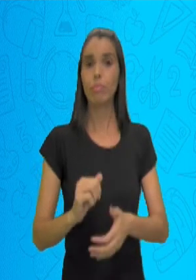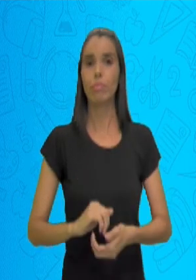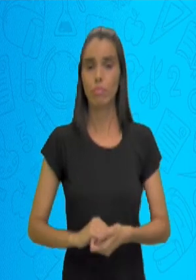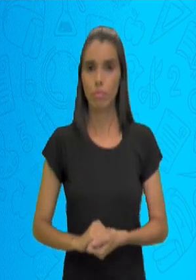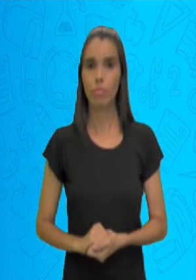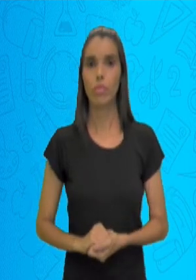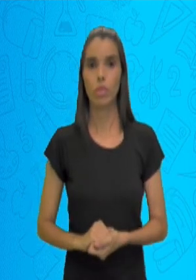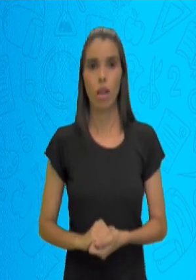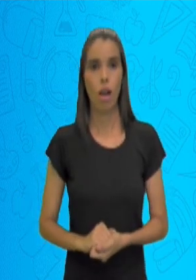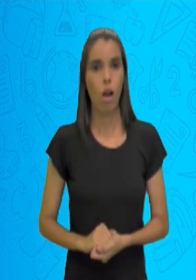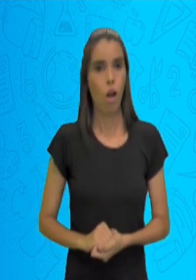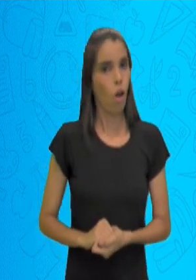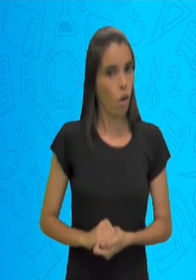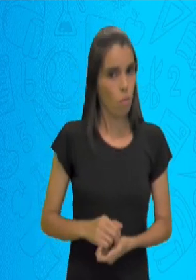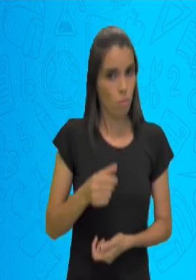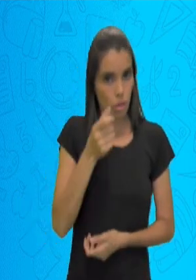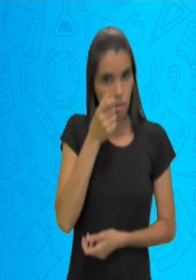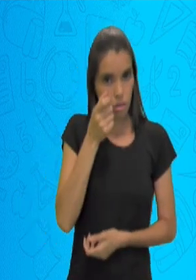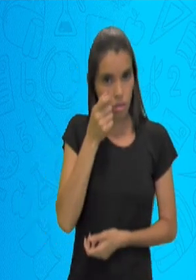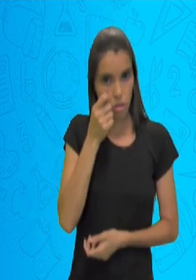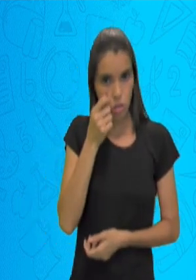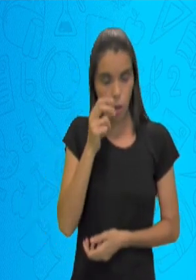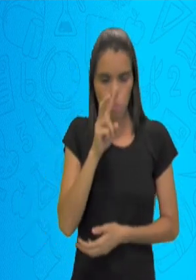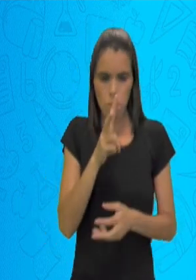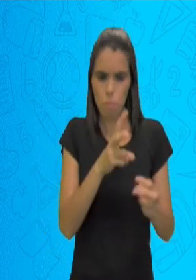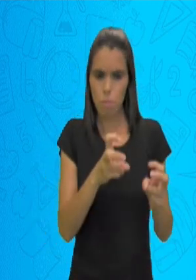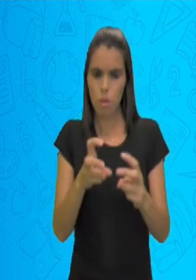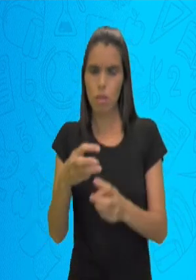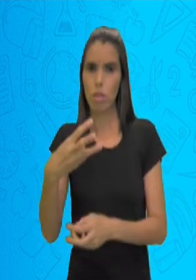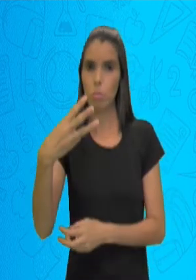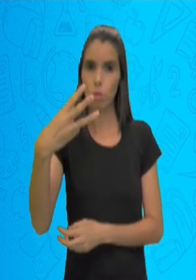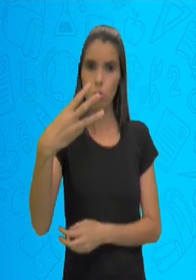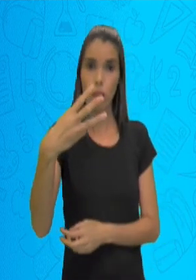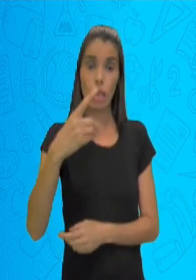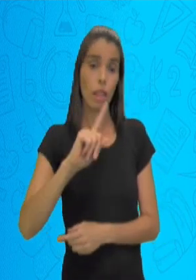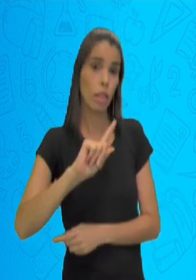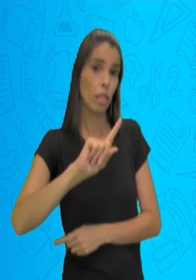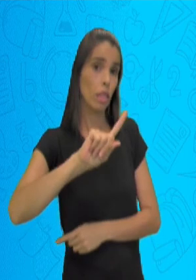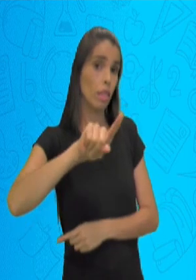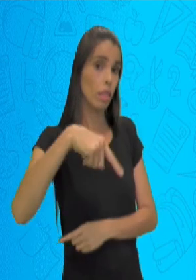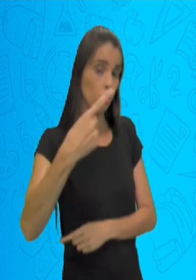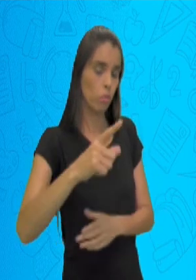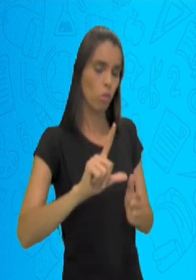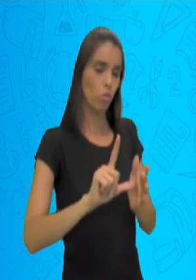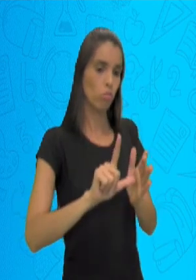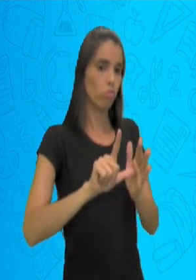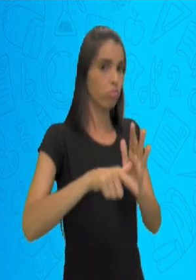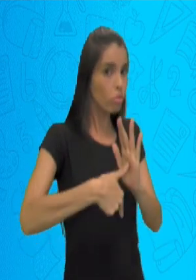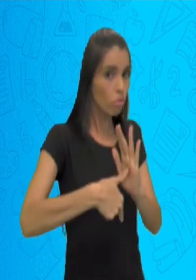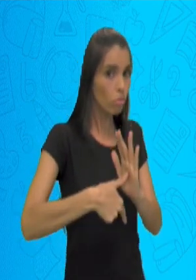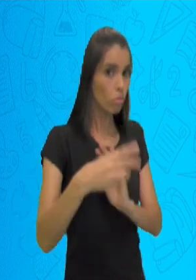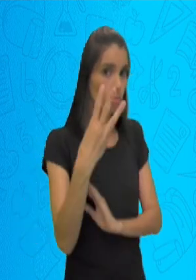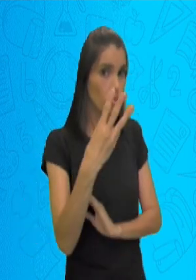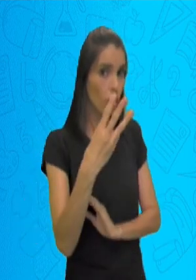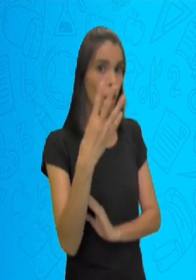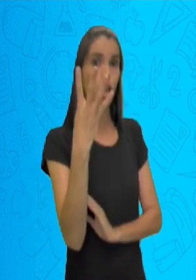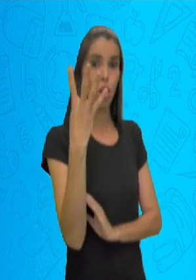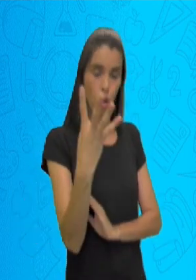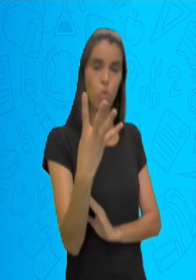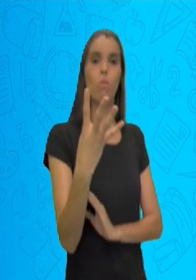unidade. Quem vem depois do 3? O 4. Então, o sucessor deste número é